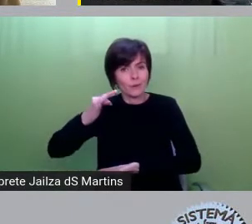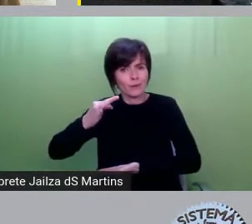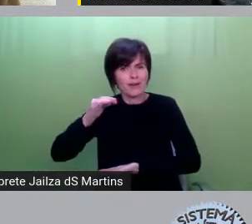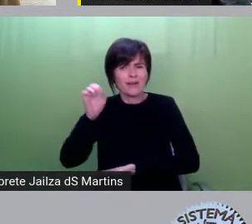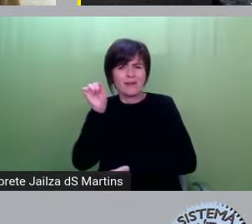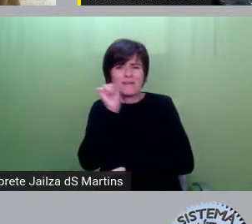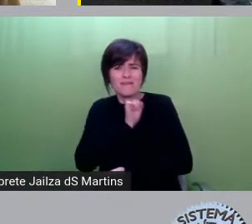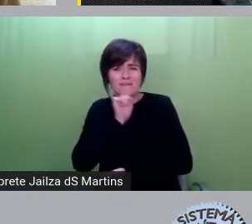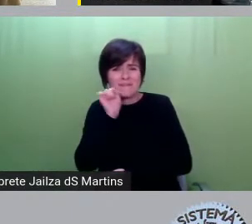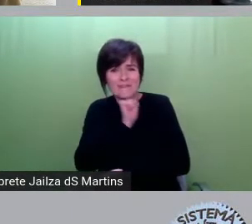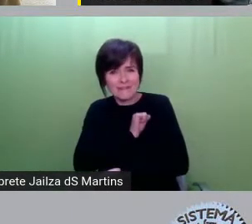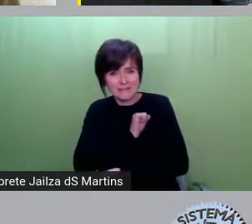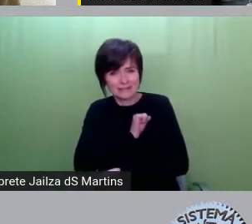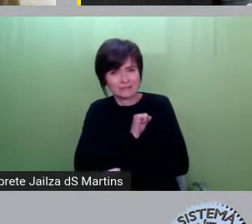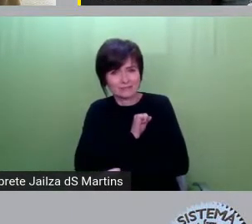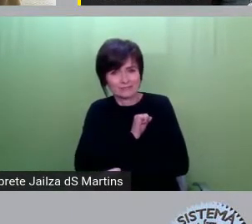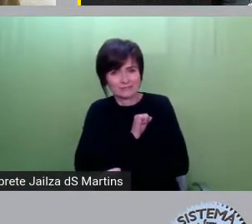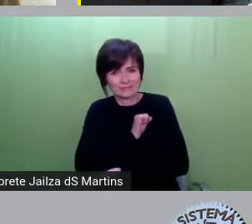né?